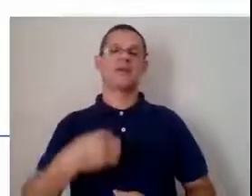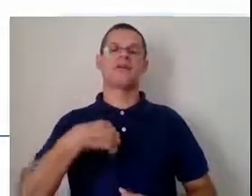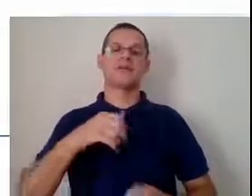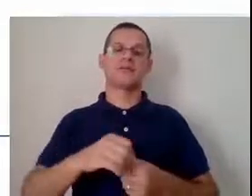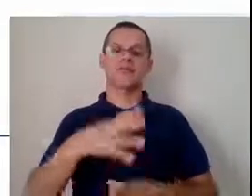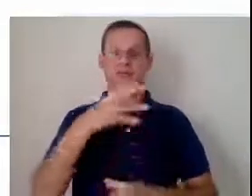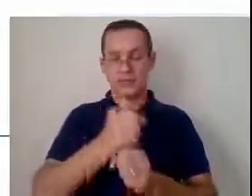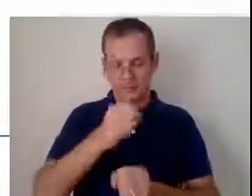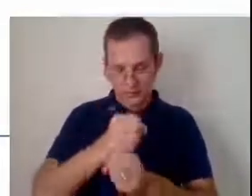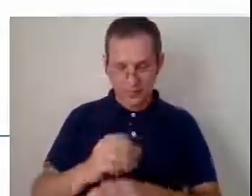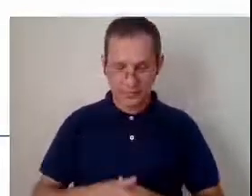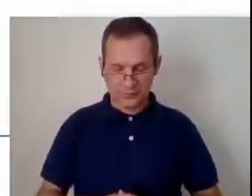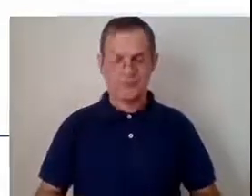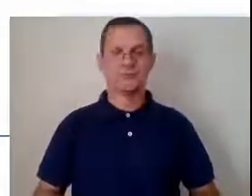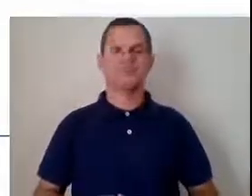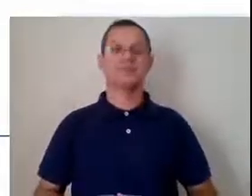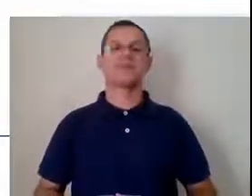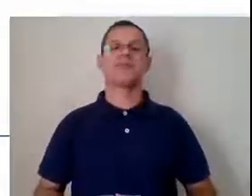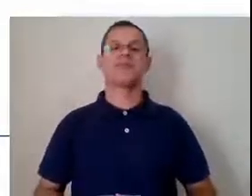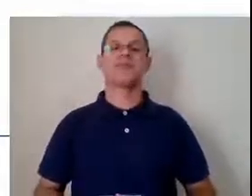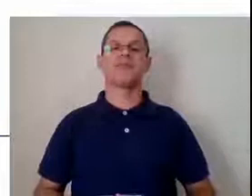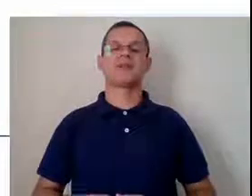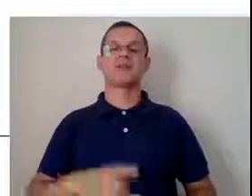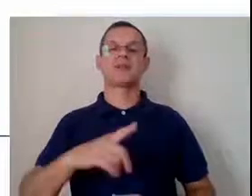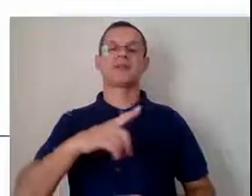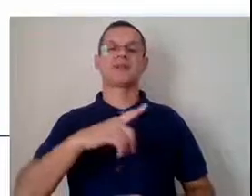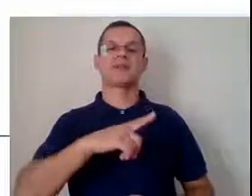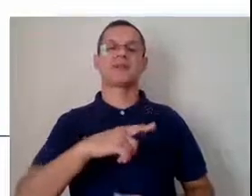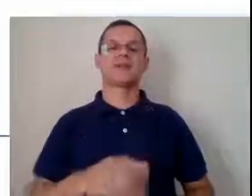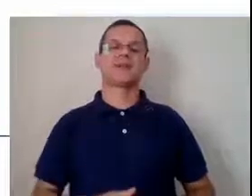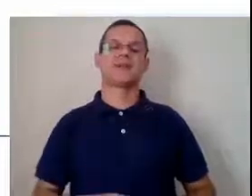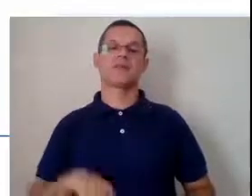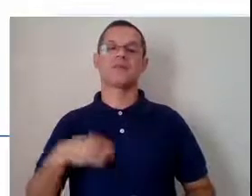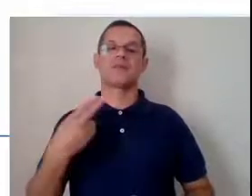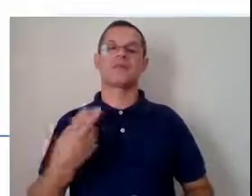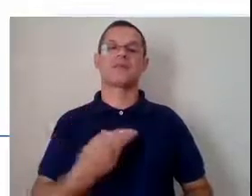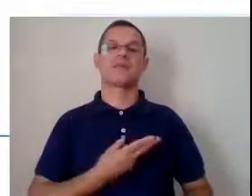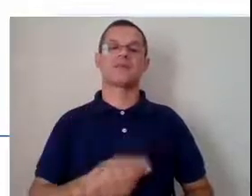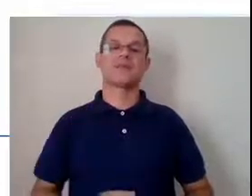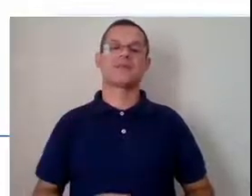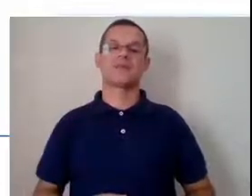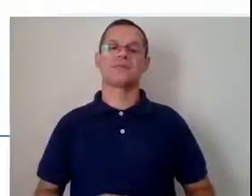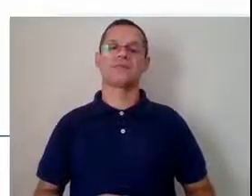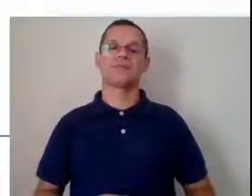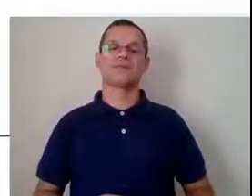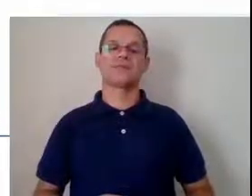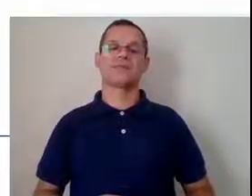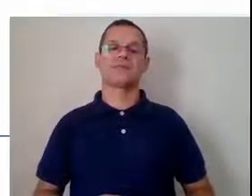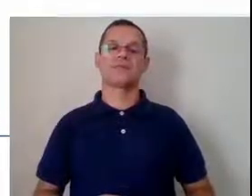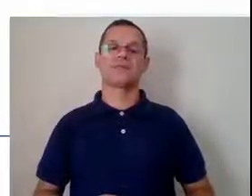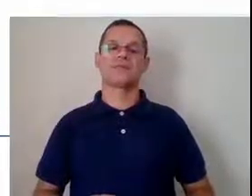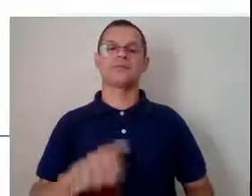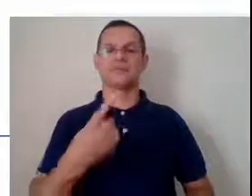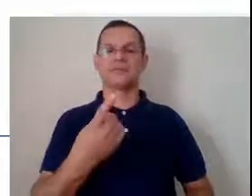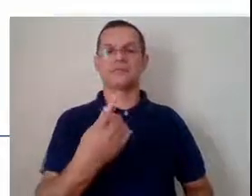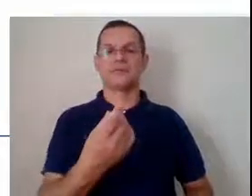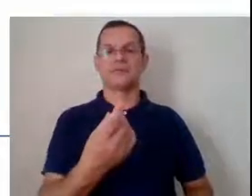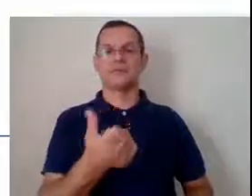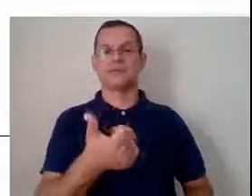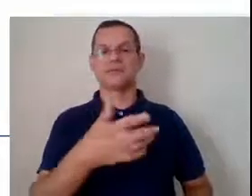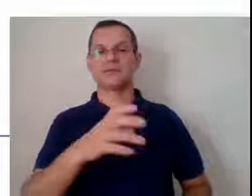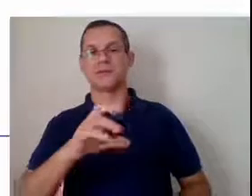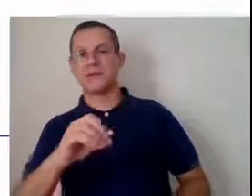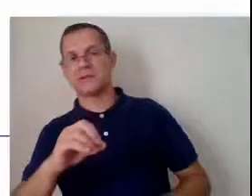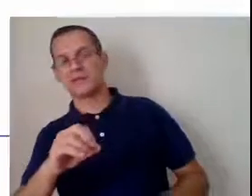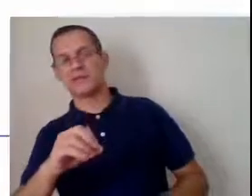os cálculos, que vem os nossos... nós pegamos os 60, nós chegamos